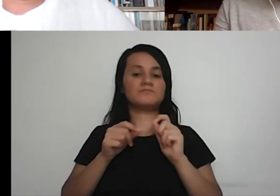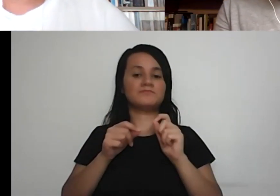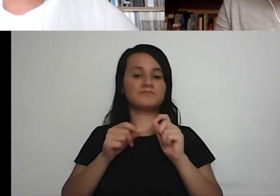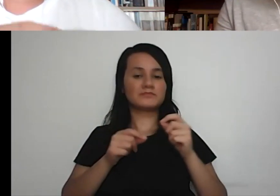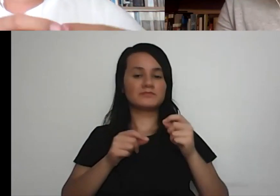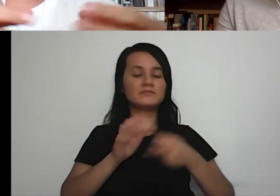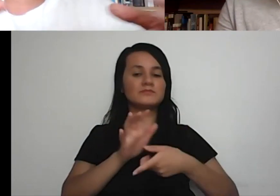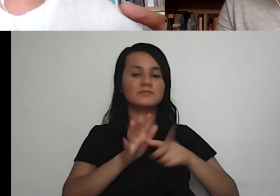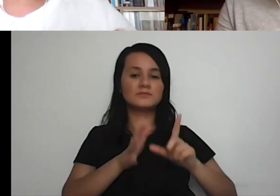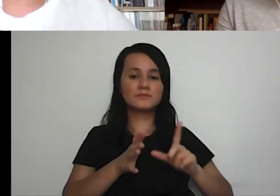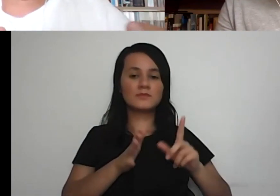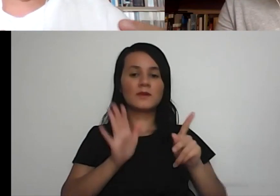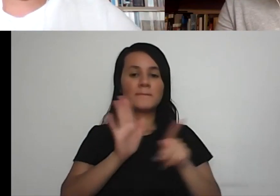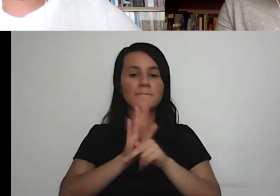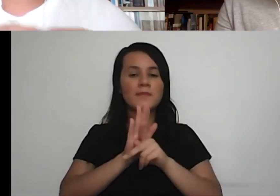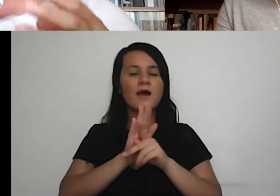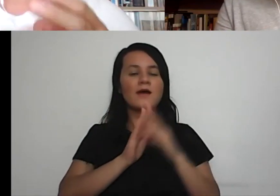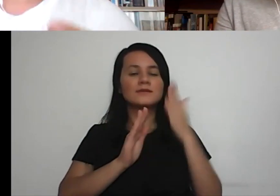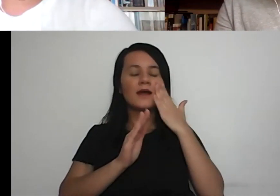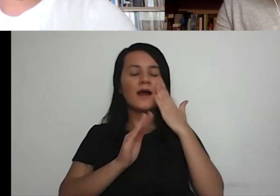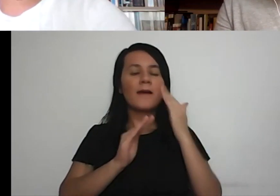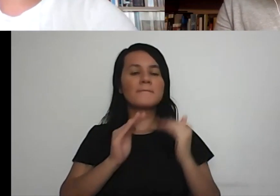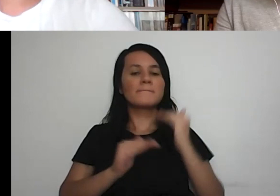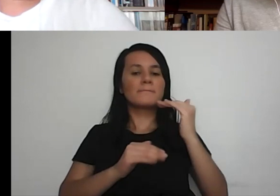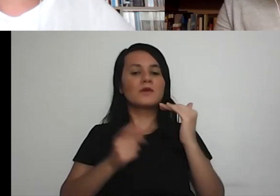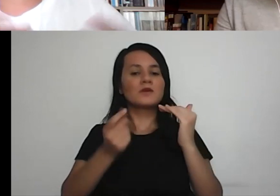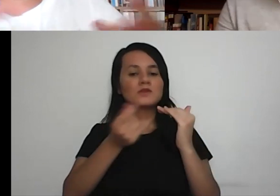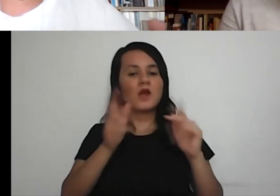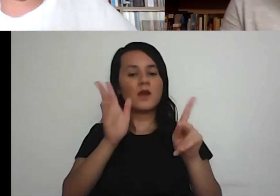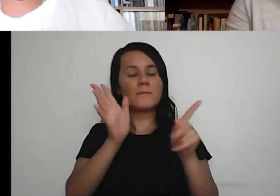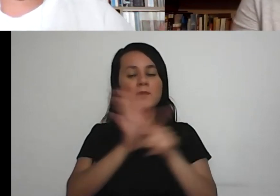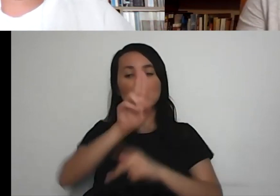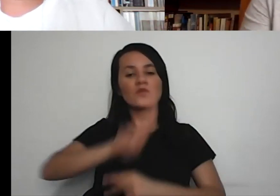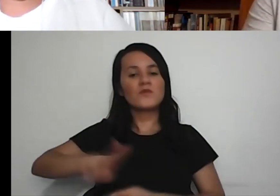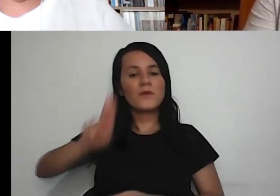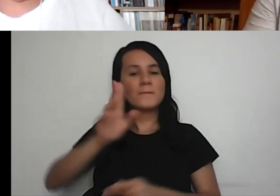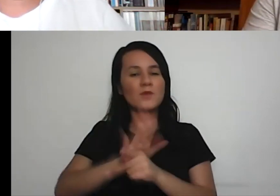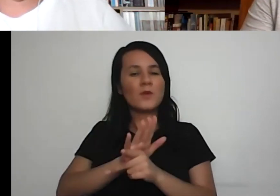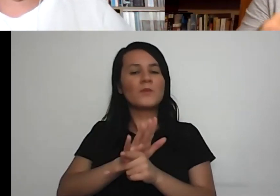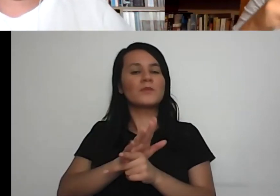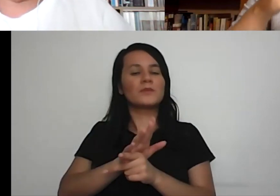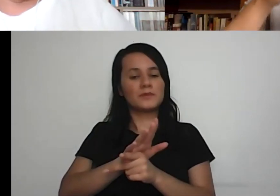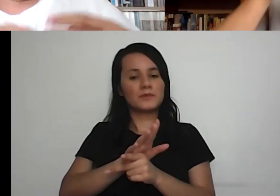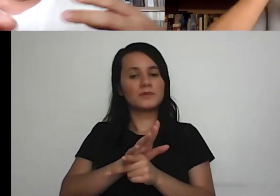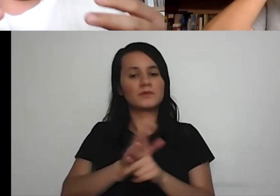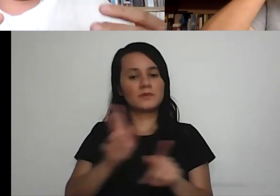centrado nas classes médias, né, na classe universitária, que era de onde a maior parte